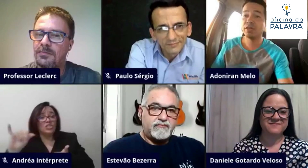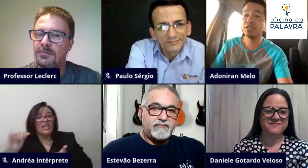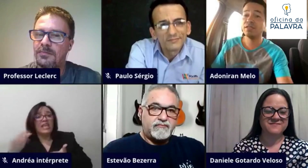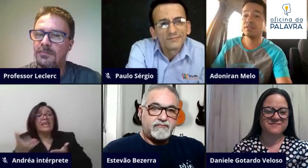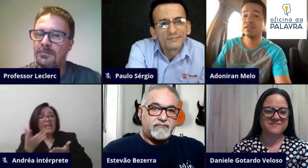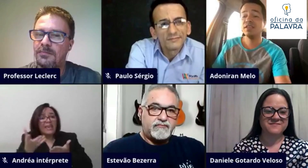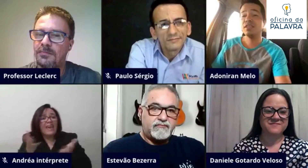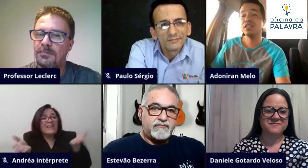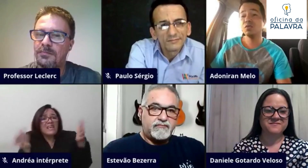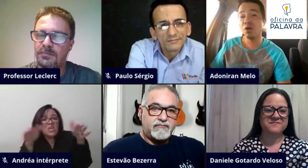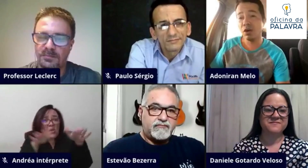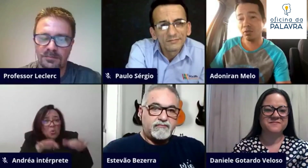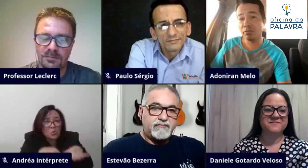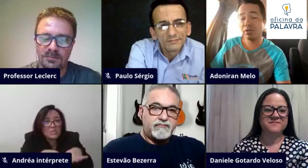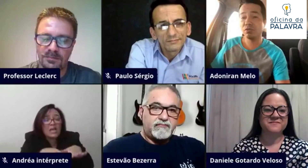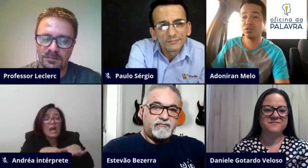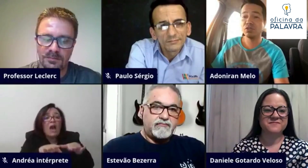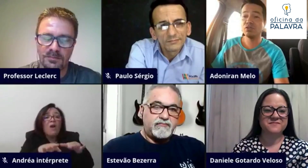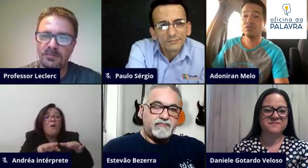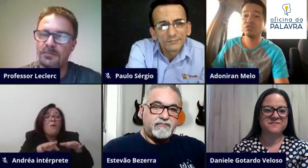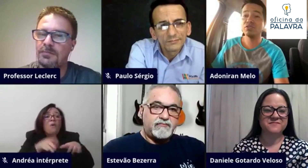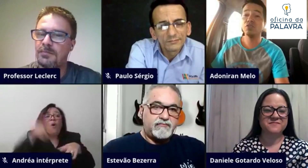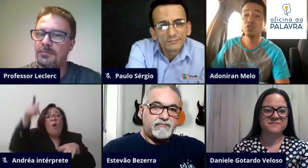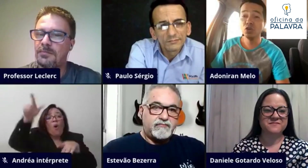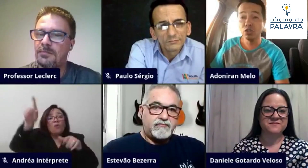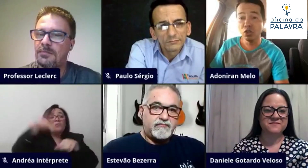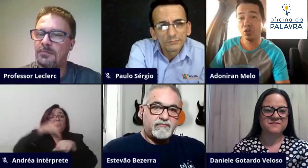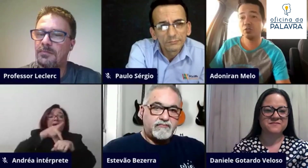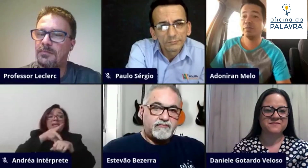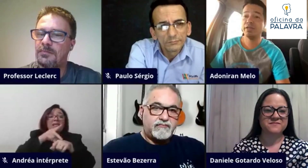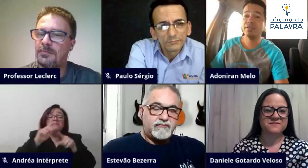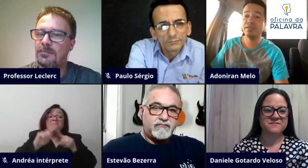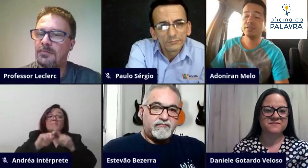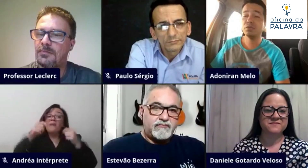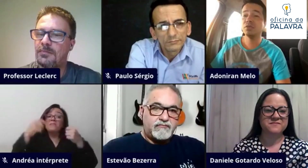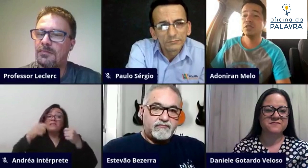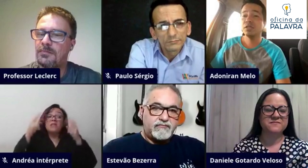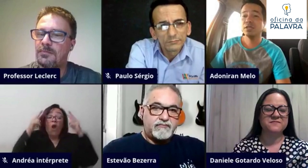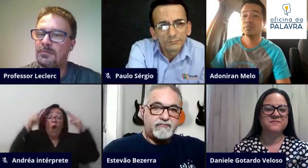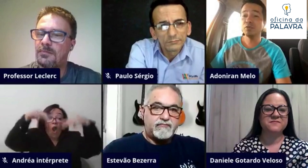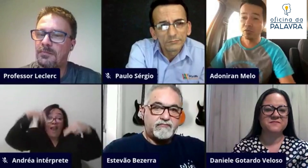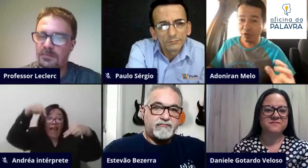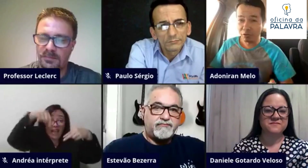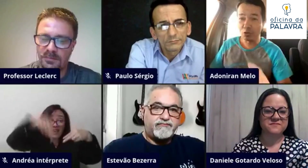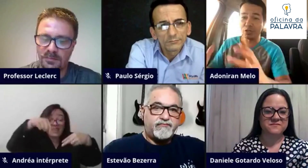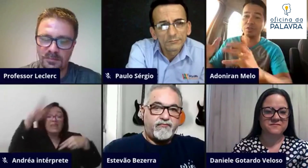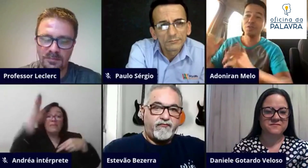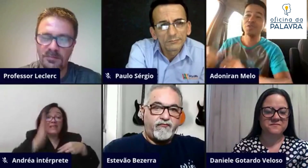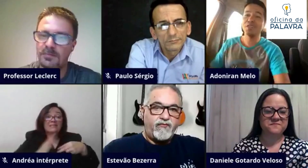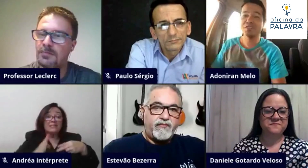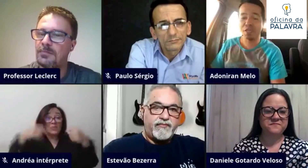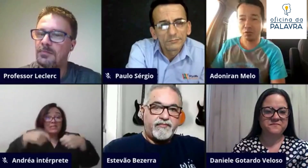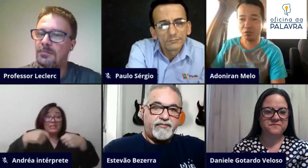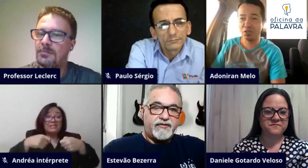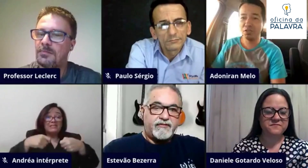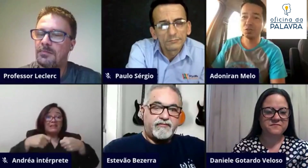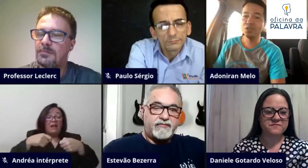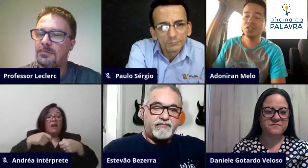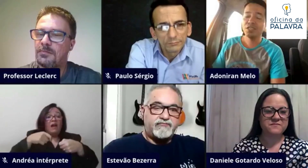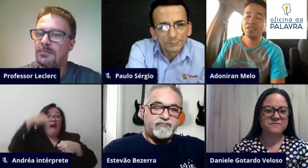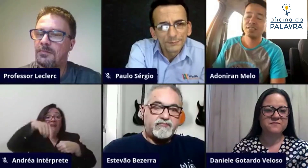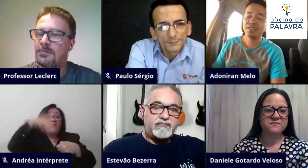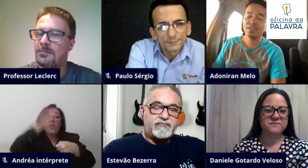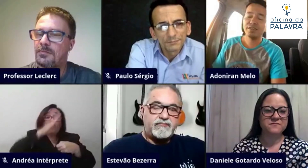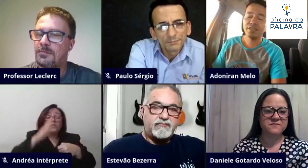outros países e não olham para a inclusão do evangelho no nosso país. Então, por favor, você que está